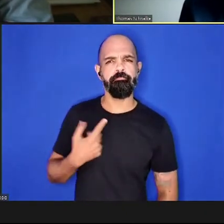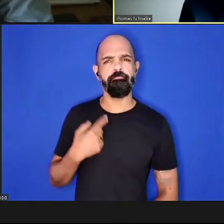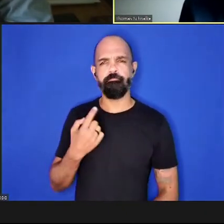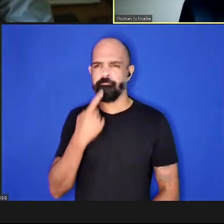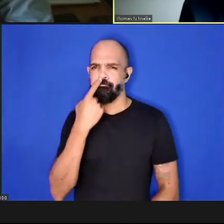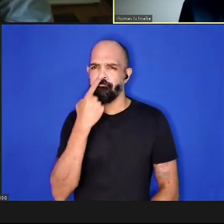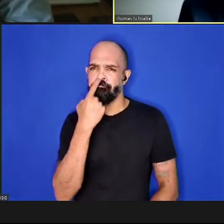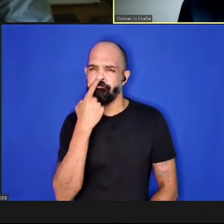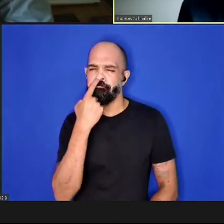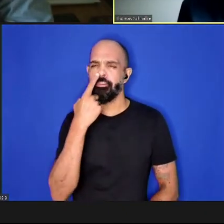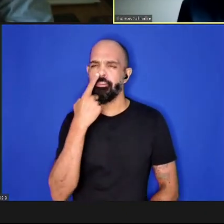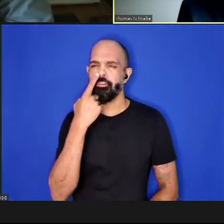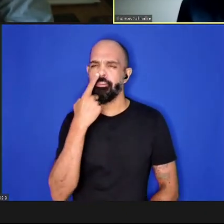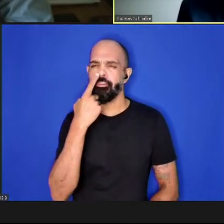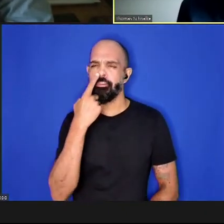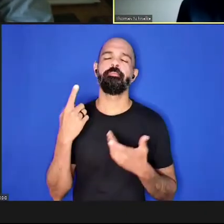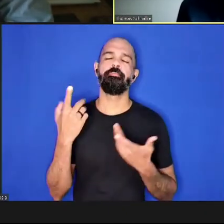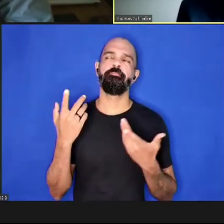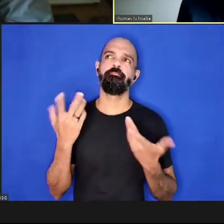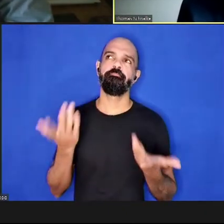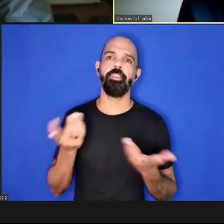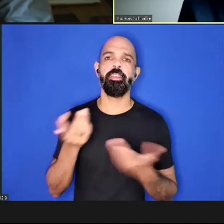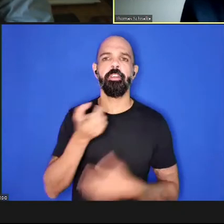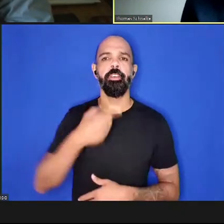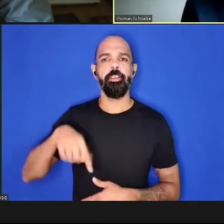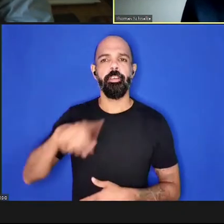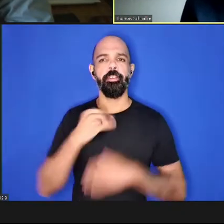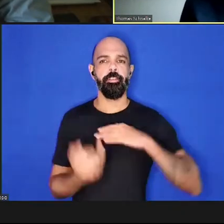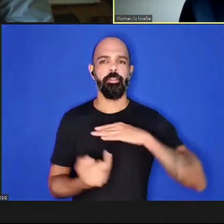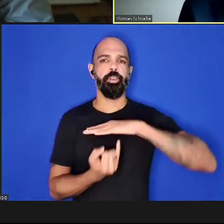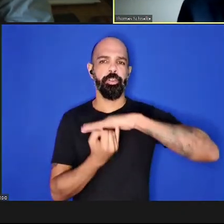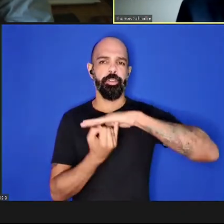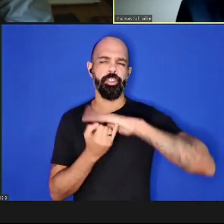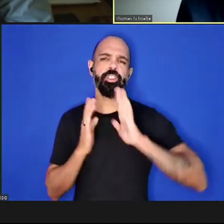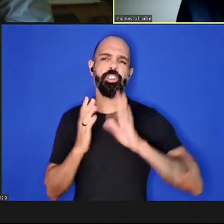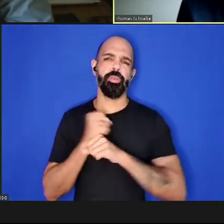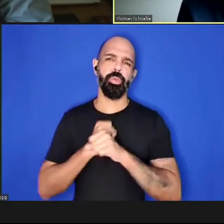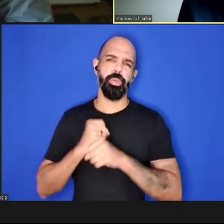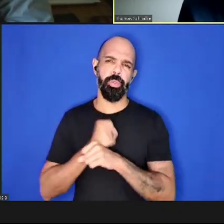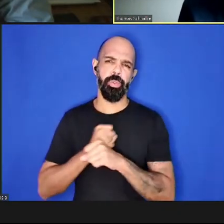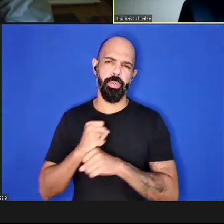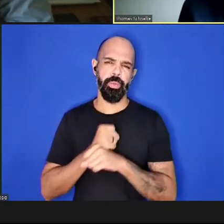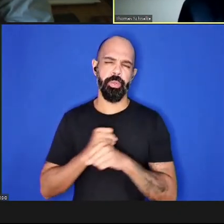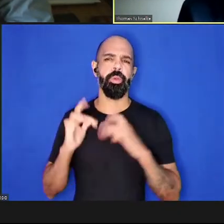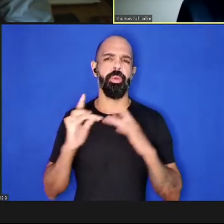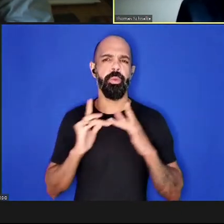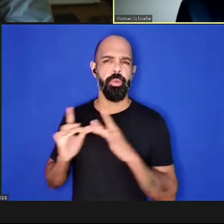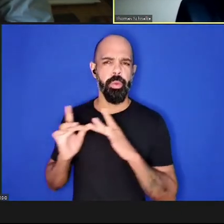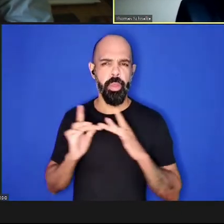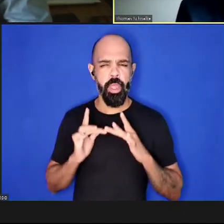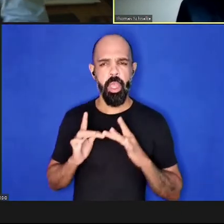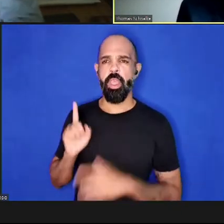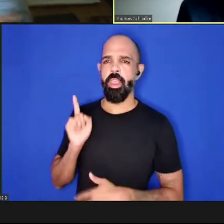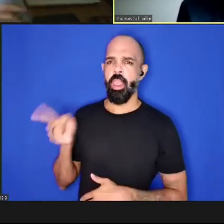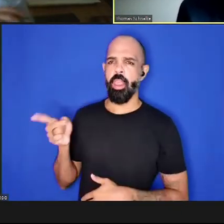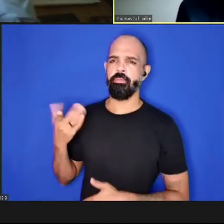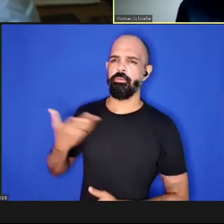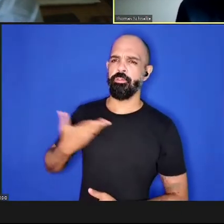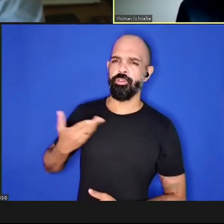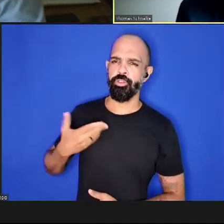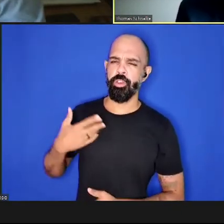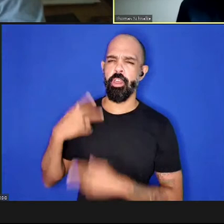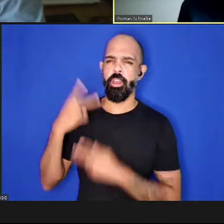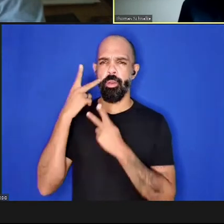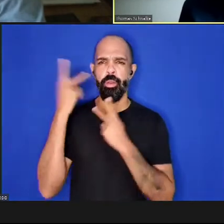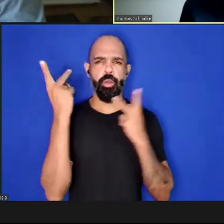entre as nossas instituições já há muitos anos. Ele e seus colegas têm visitado o